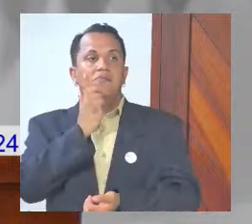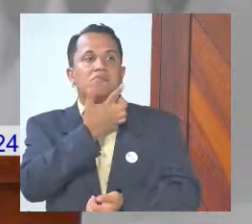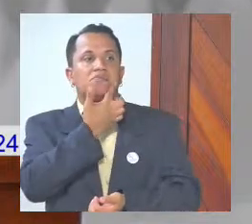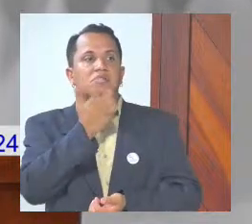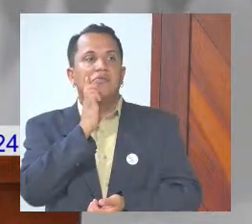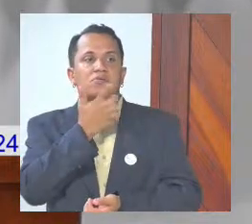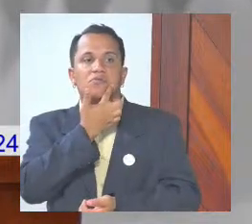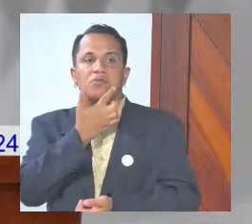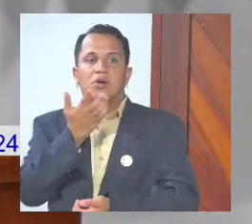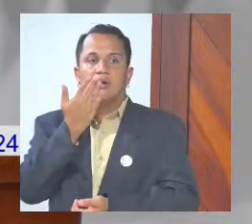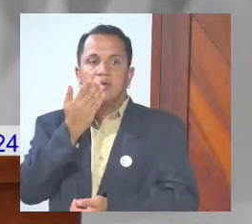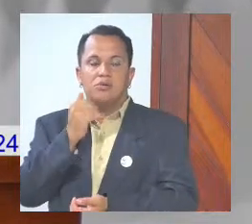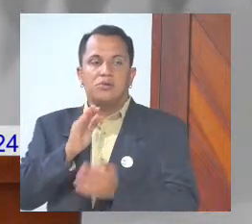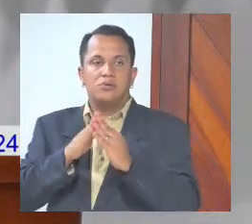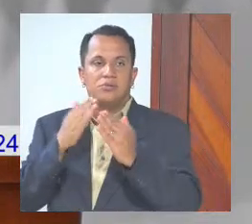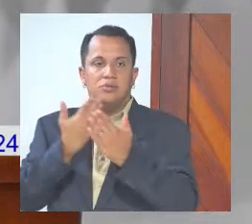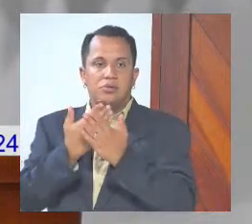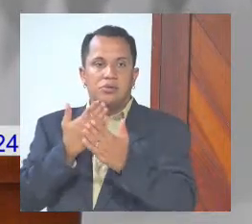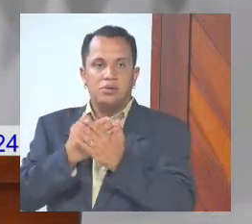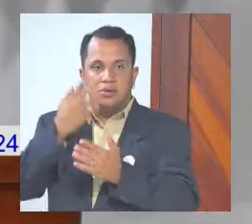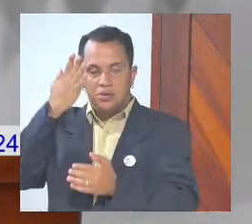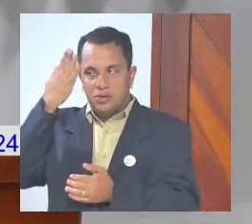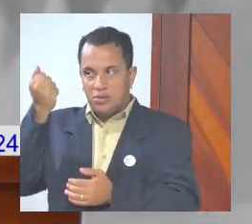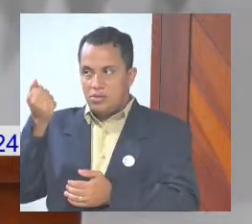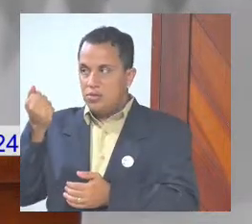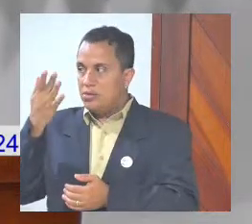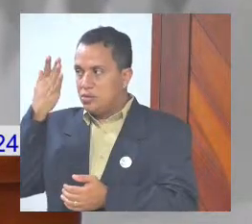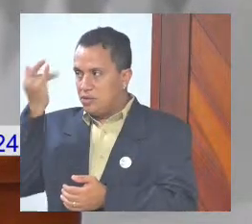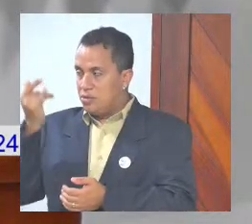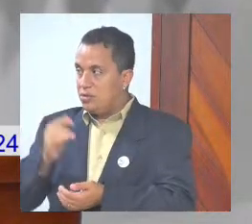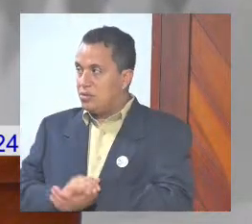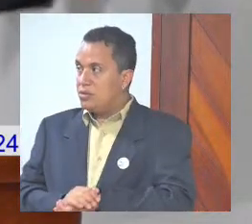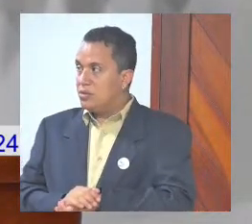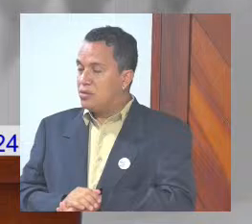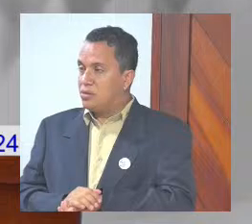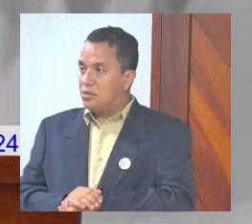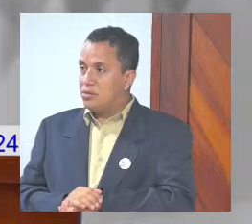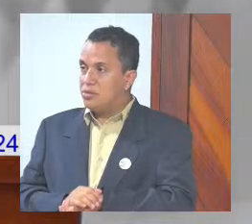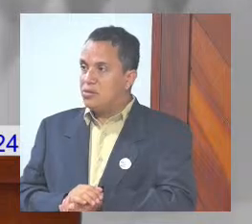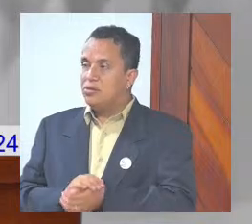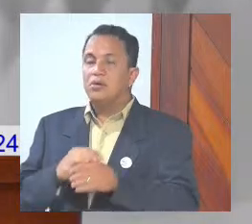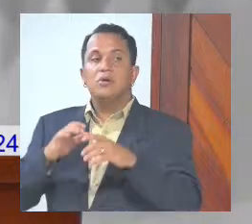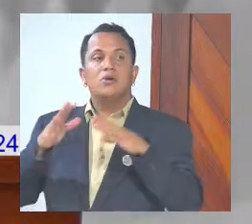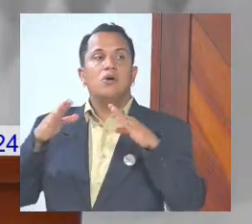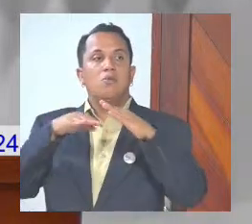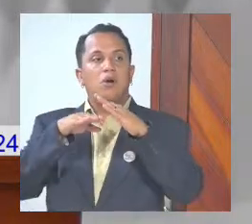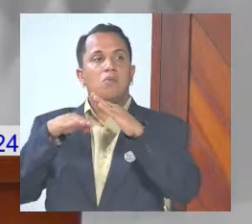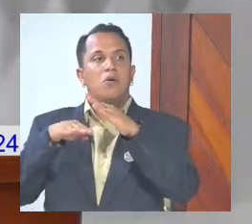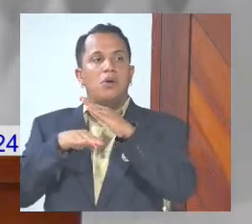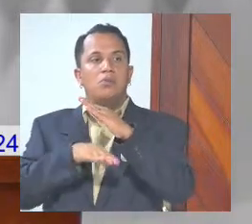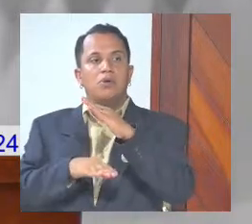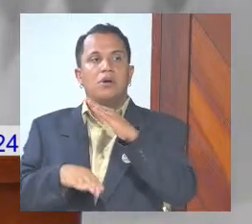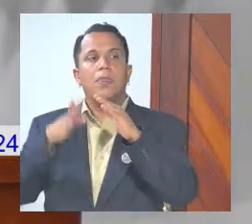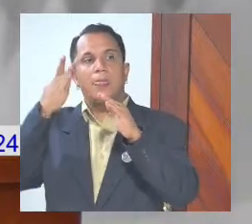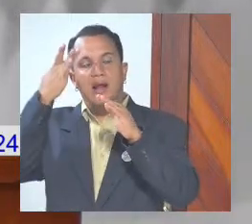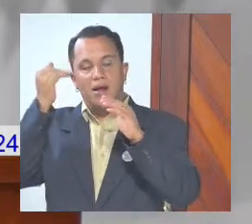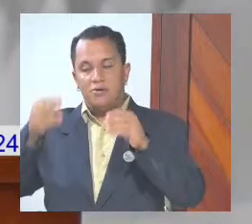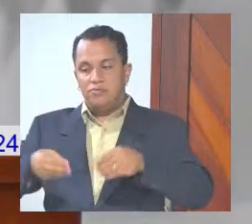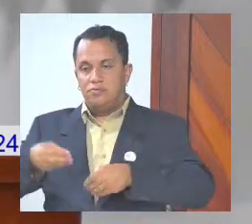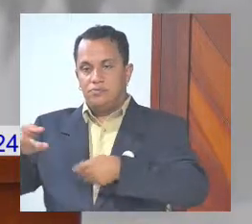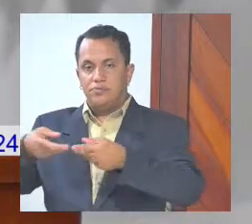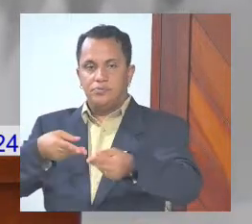nossa cidade. E a partir de amanhã, o presidente está informando aqui que já está no depósito aí e já vai estar sendo